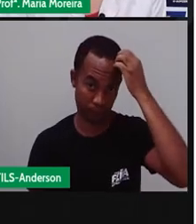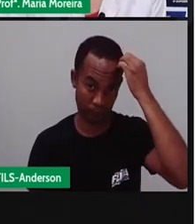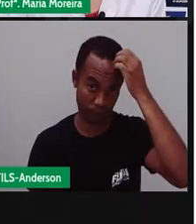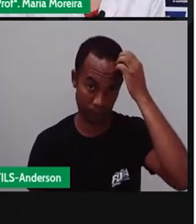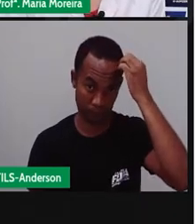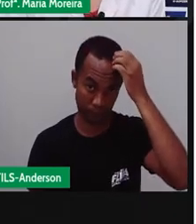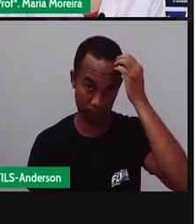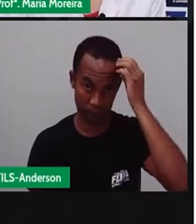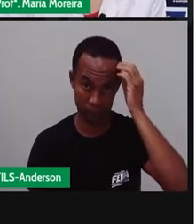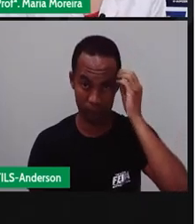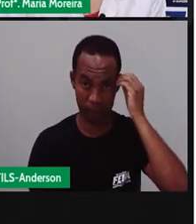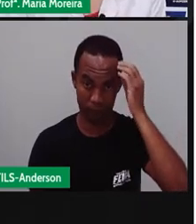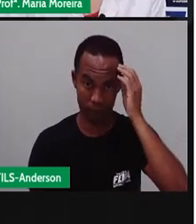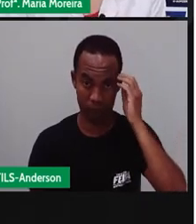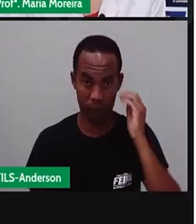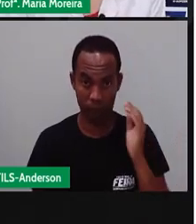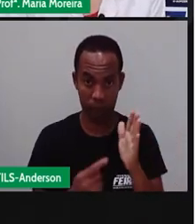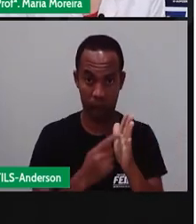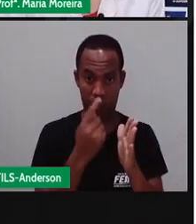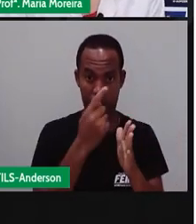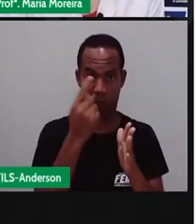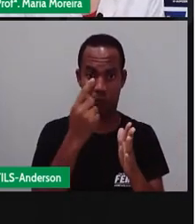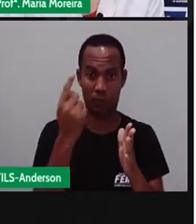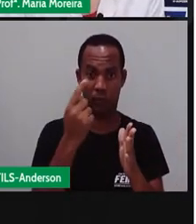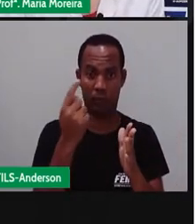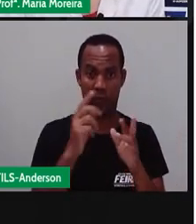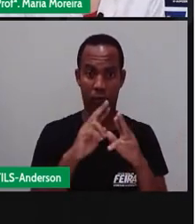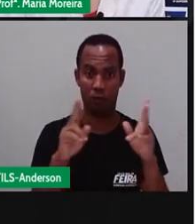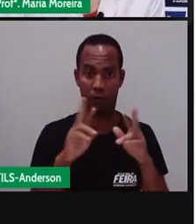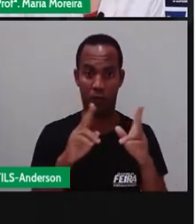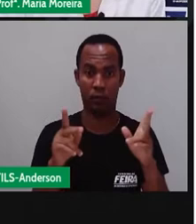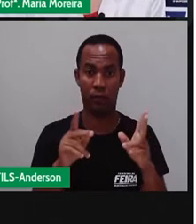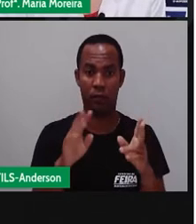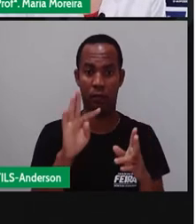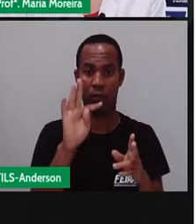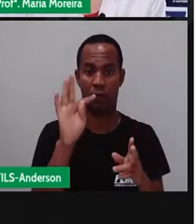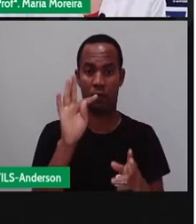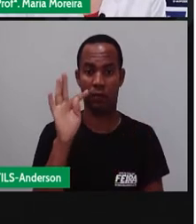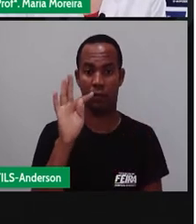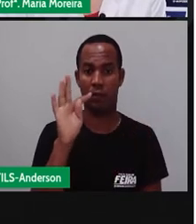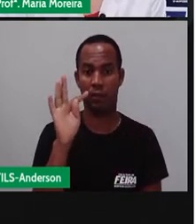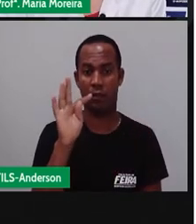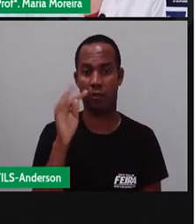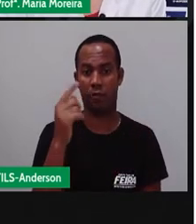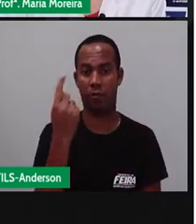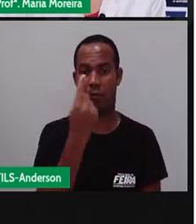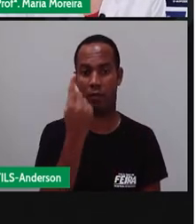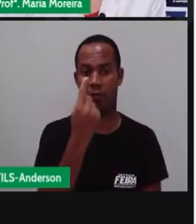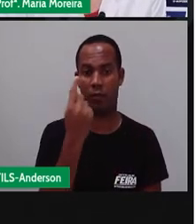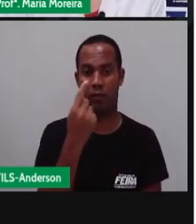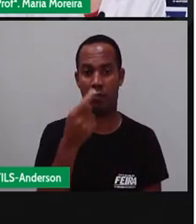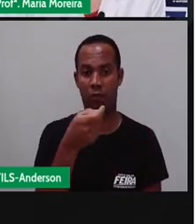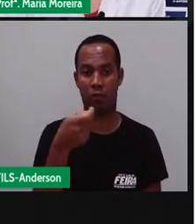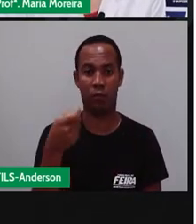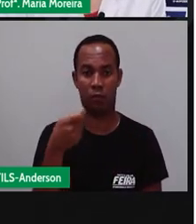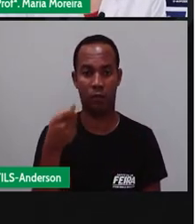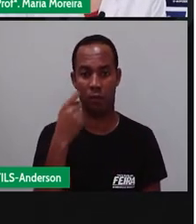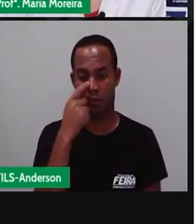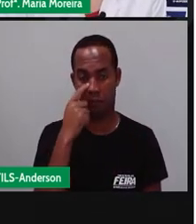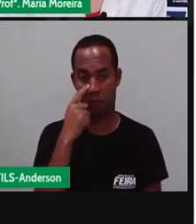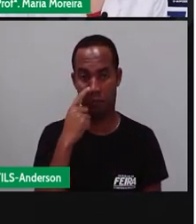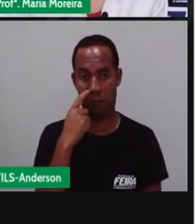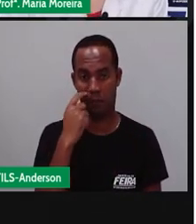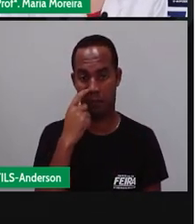letras iguais? Pronto, eu vou olhar a primeira letra diferente. Que é quem aqui? T, e aqui é quem?